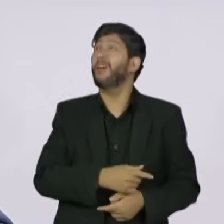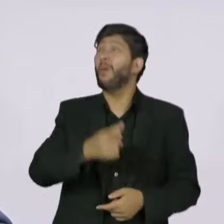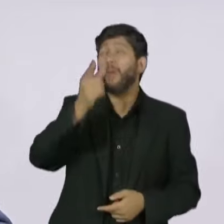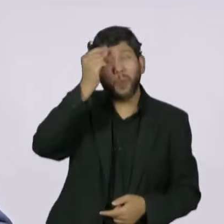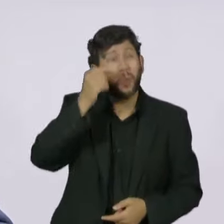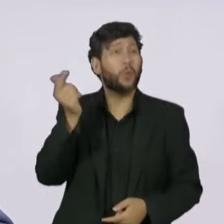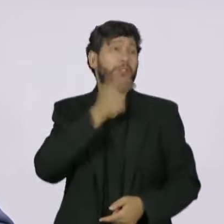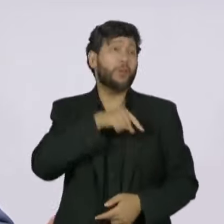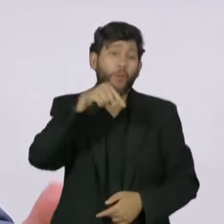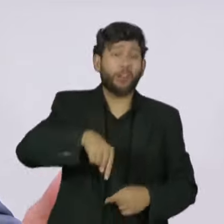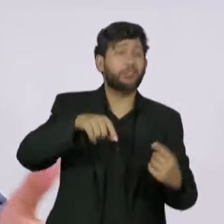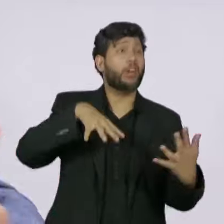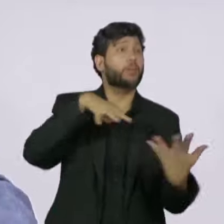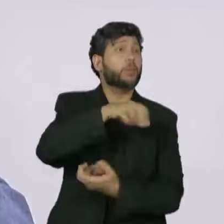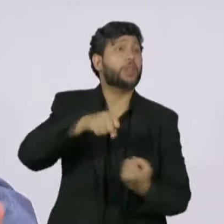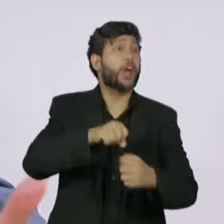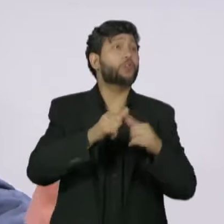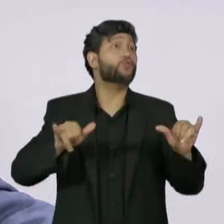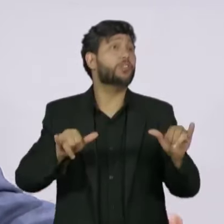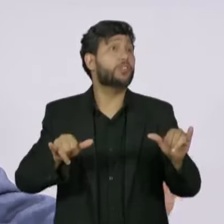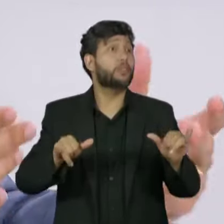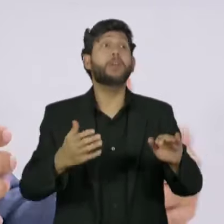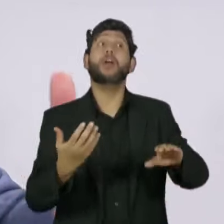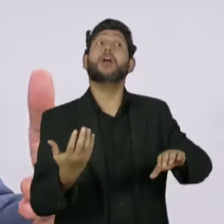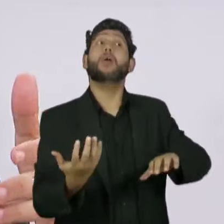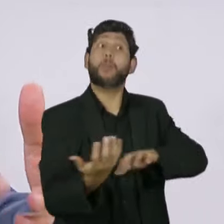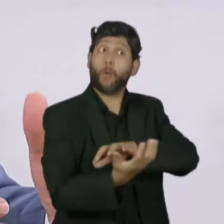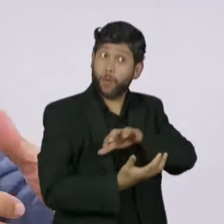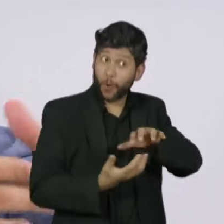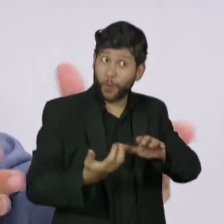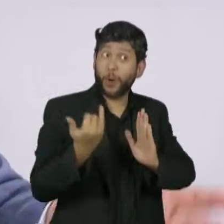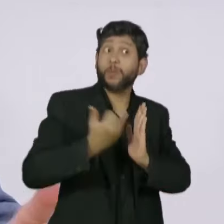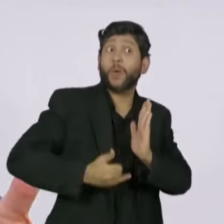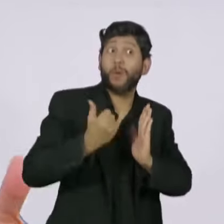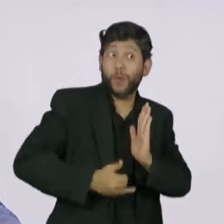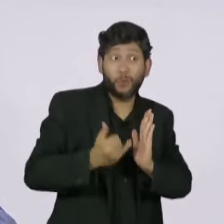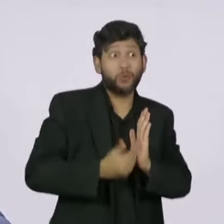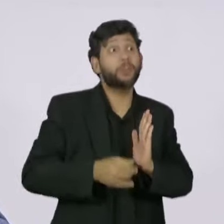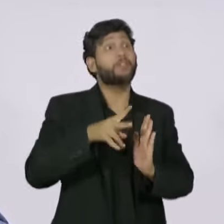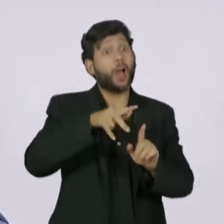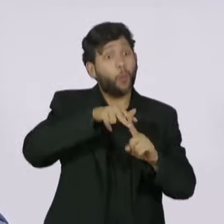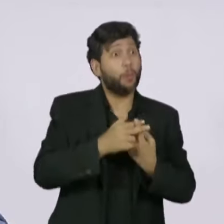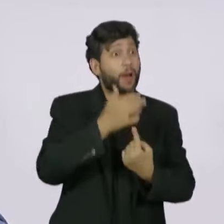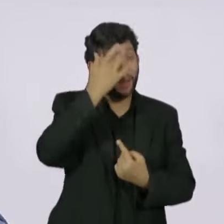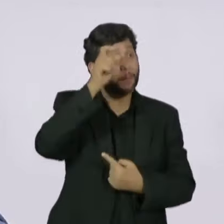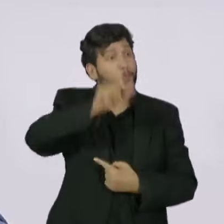energia limpa, nós temos, certo, agora uma reforma tributária que vai arrumar a vida do investidor. Menino.